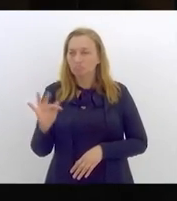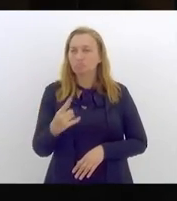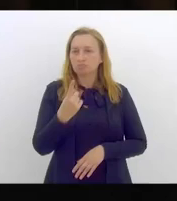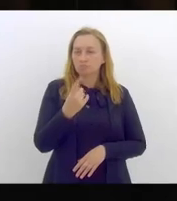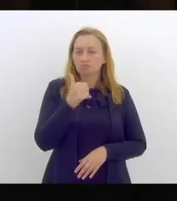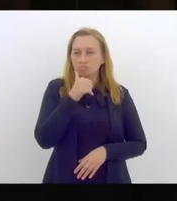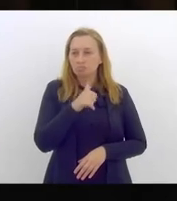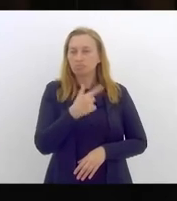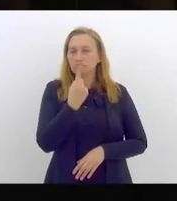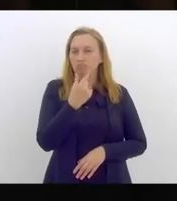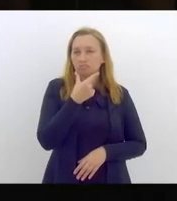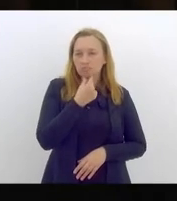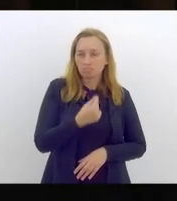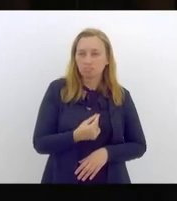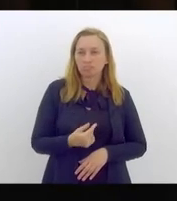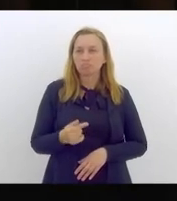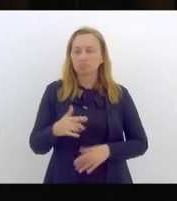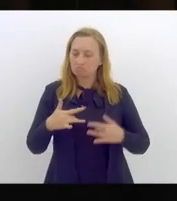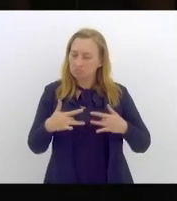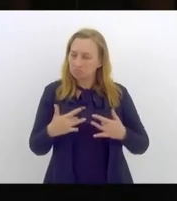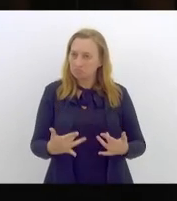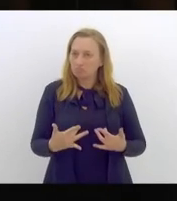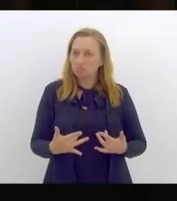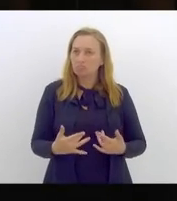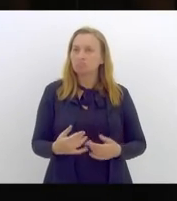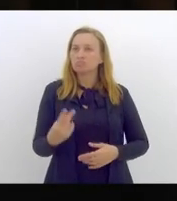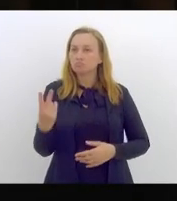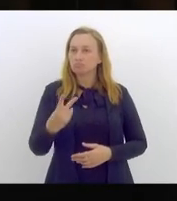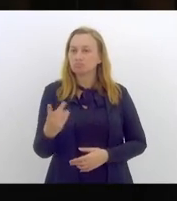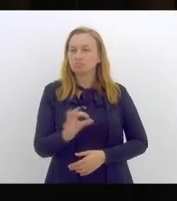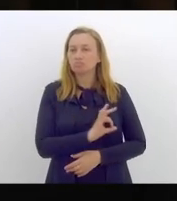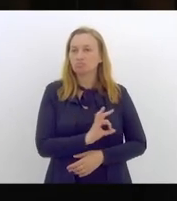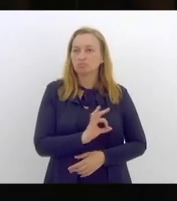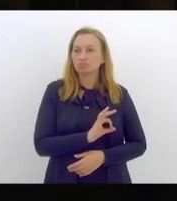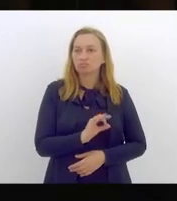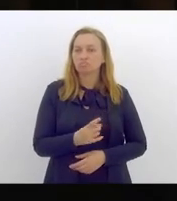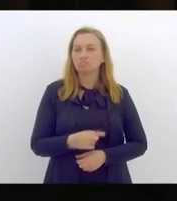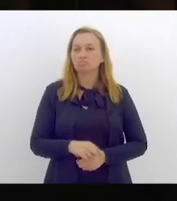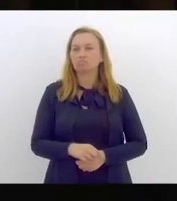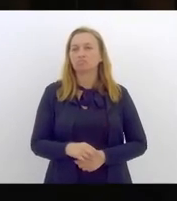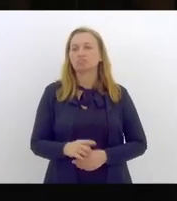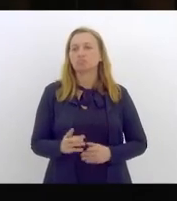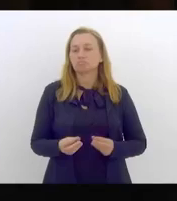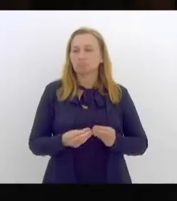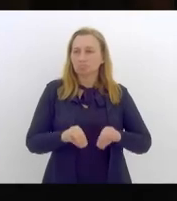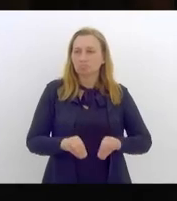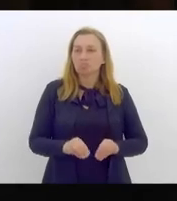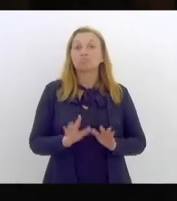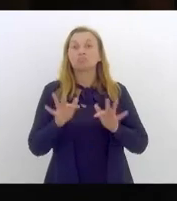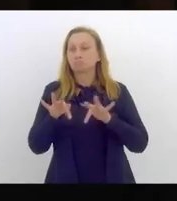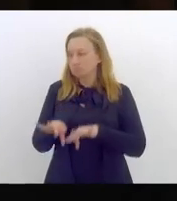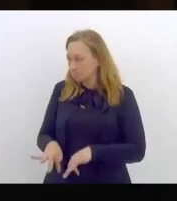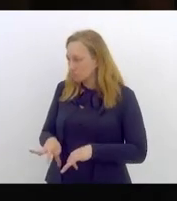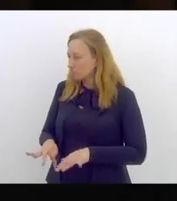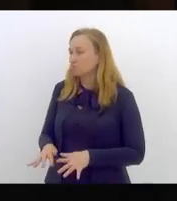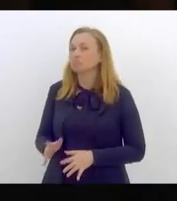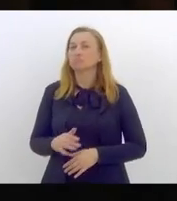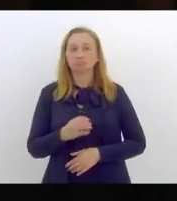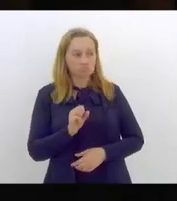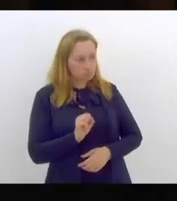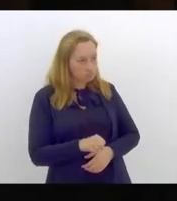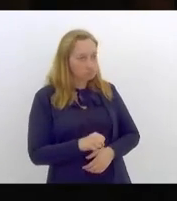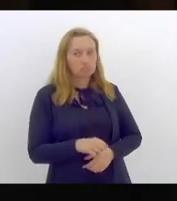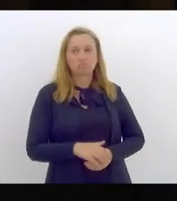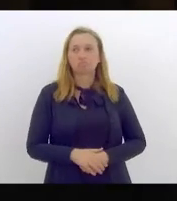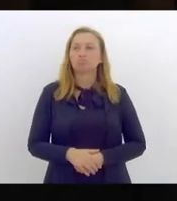mulher e um homem, que aqui eu me solidarizo com esses policiais que foram atingidos. Que foram pois não, senhora presidente.